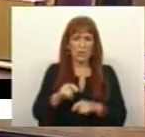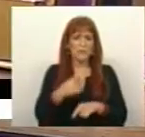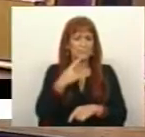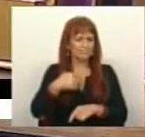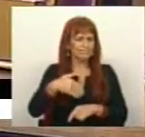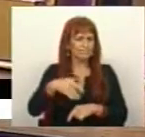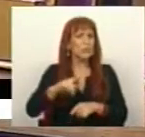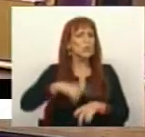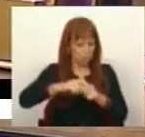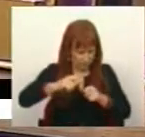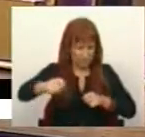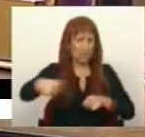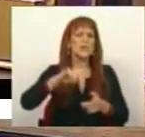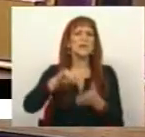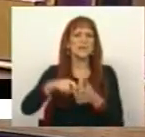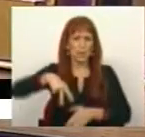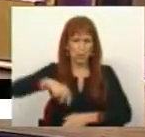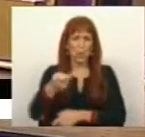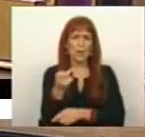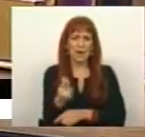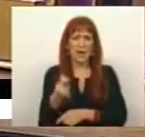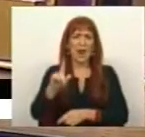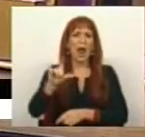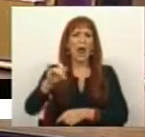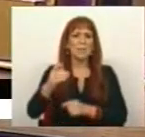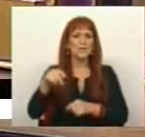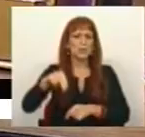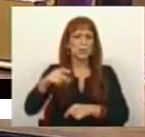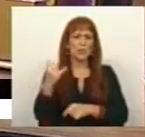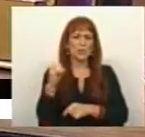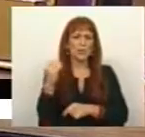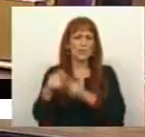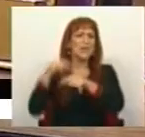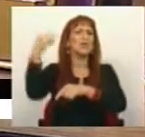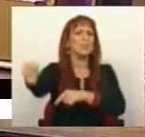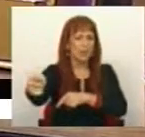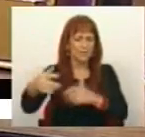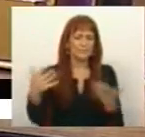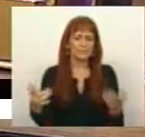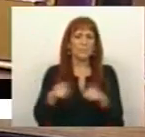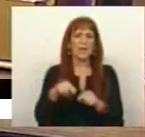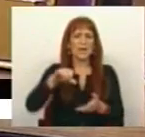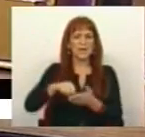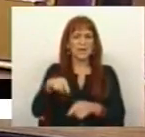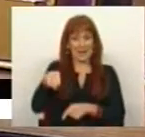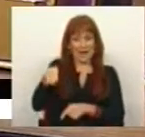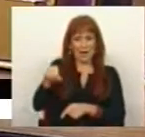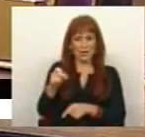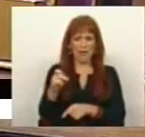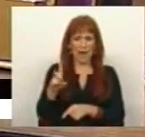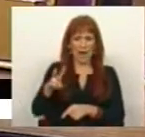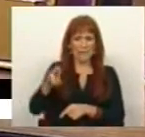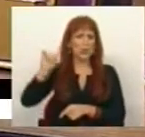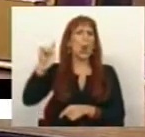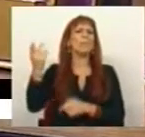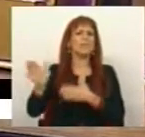prenúncio do prolongamento da central nuclear de Almaraz para além de junho de 2020. Ou seja, a central localizada em Almaraz já deveria